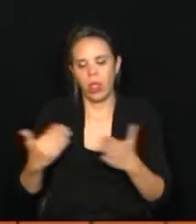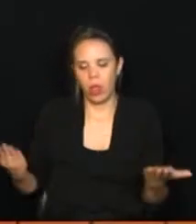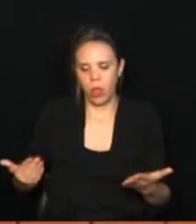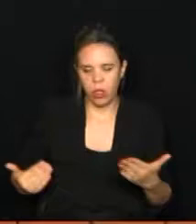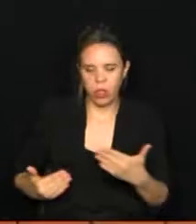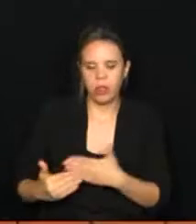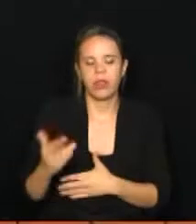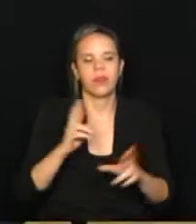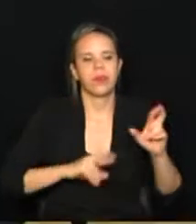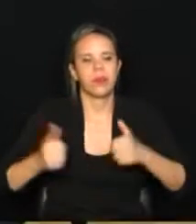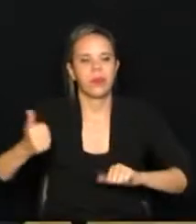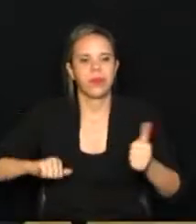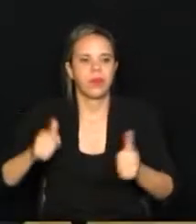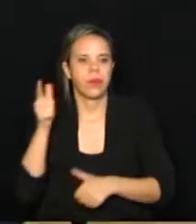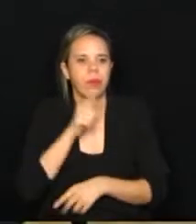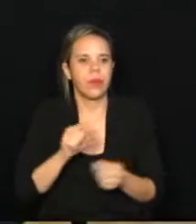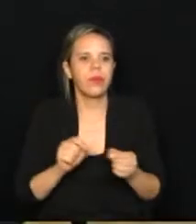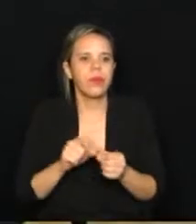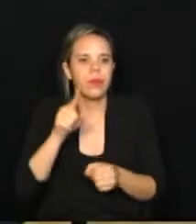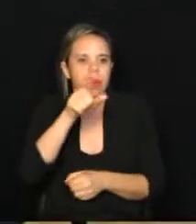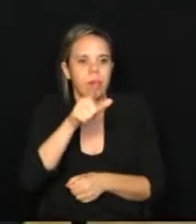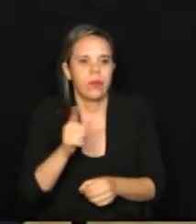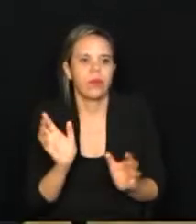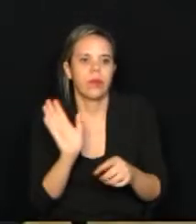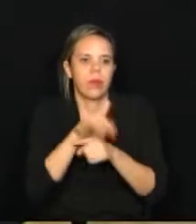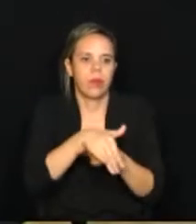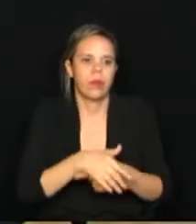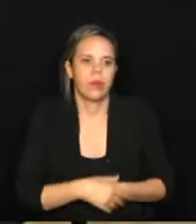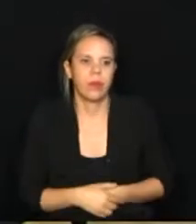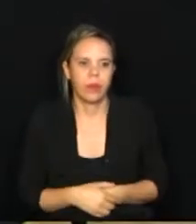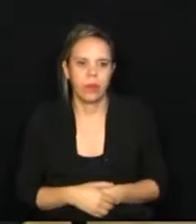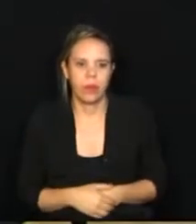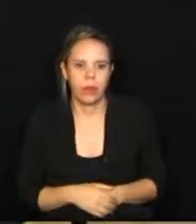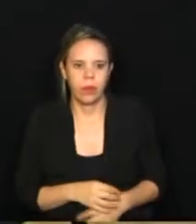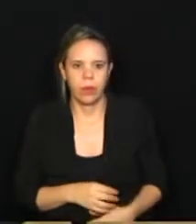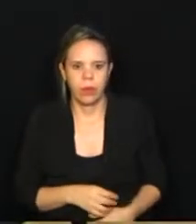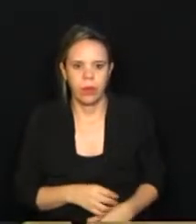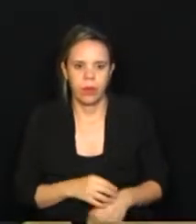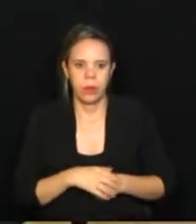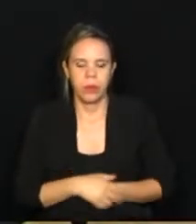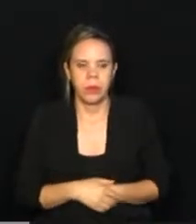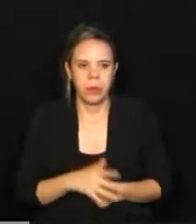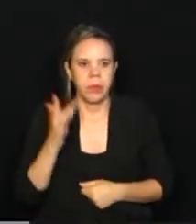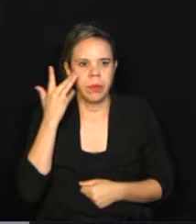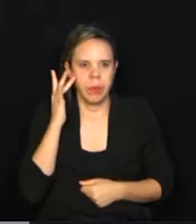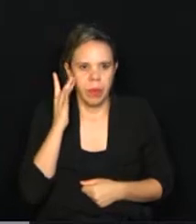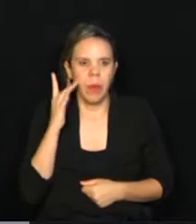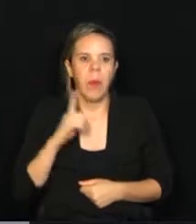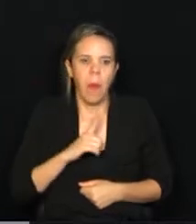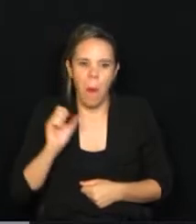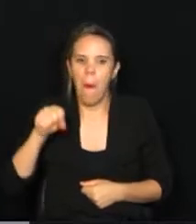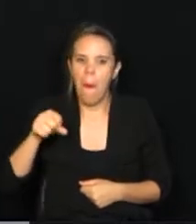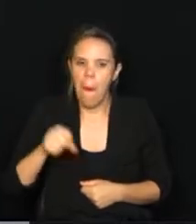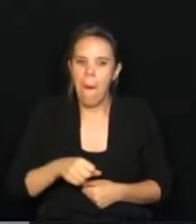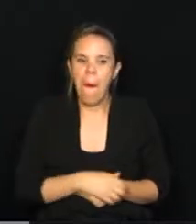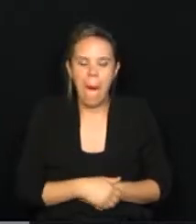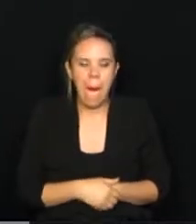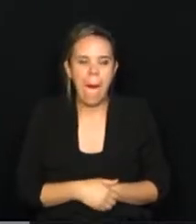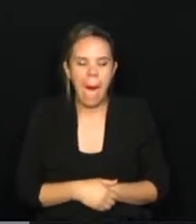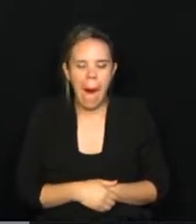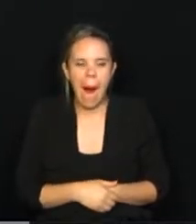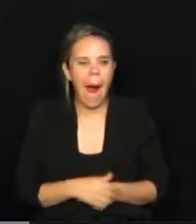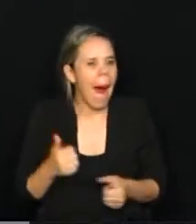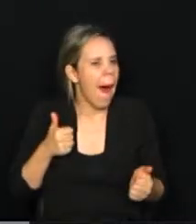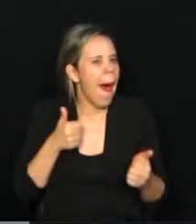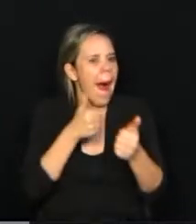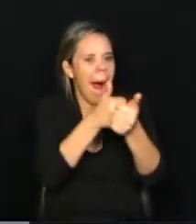Que análise que você consegue fazer, você que está no basquete? Eu acho que houve, sim. Eu não